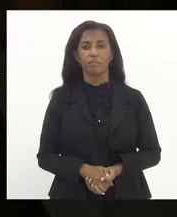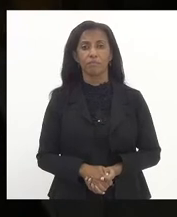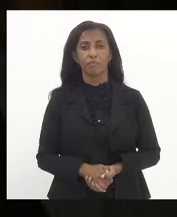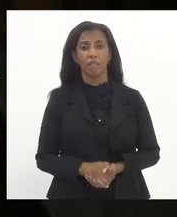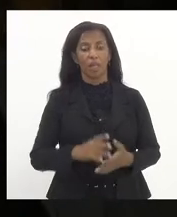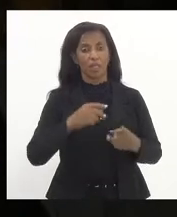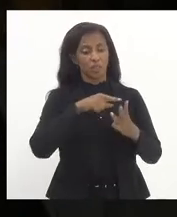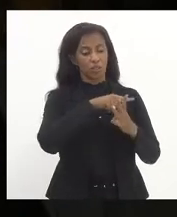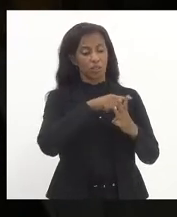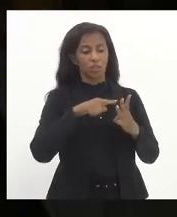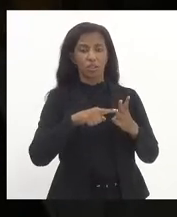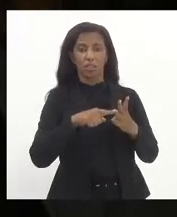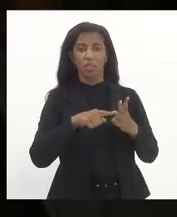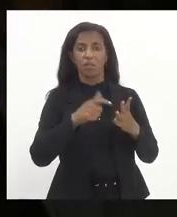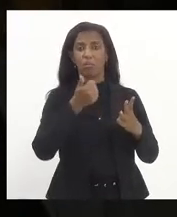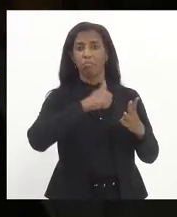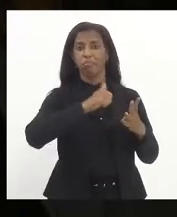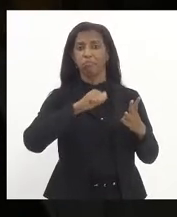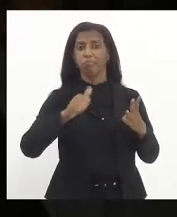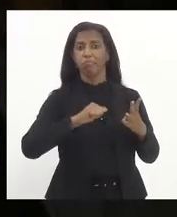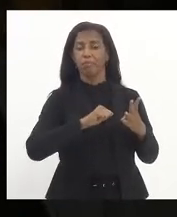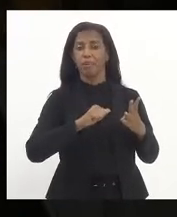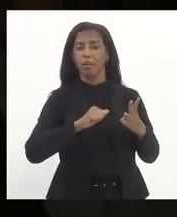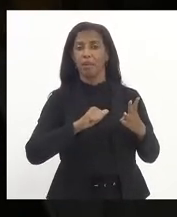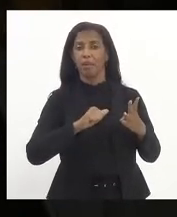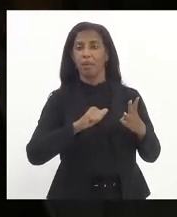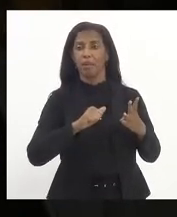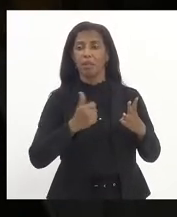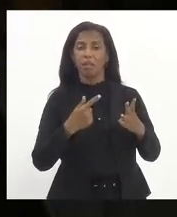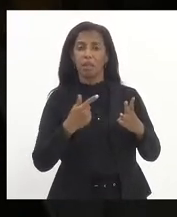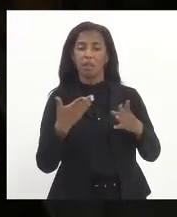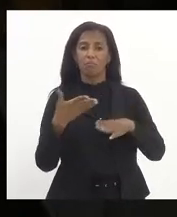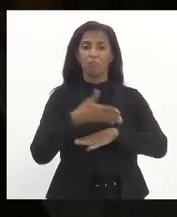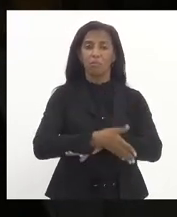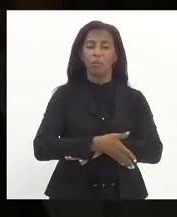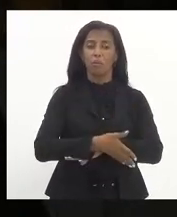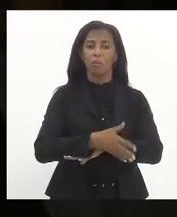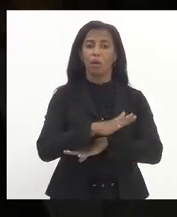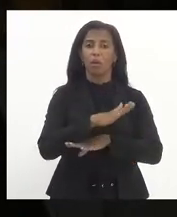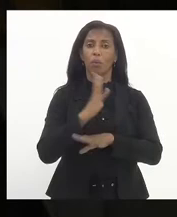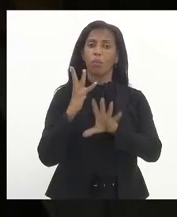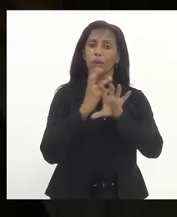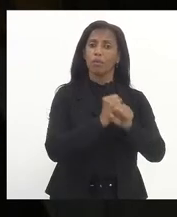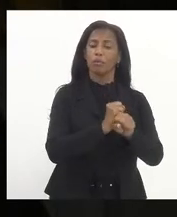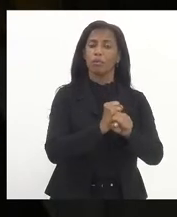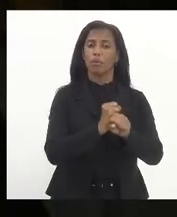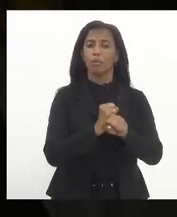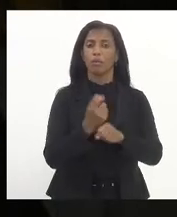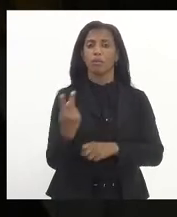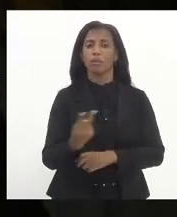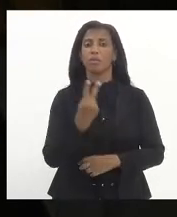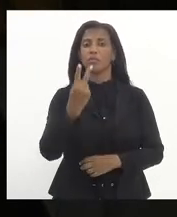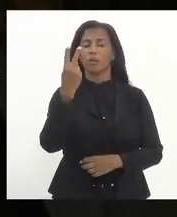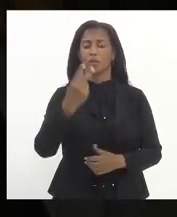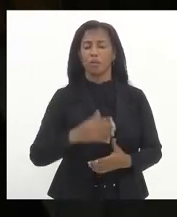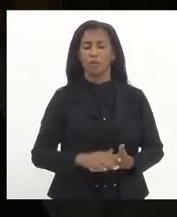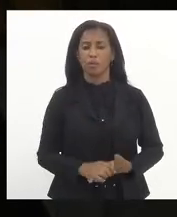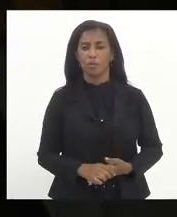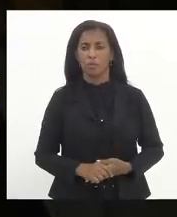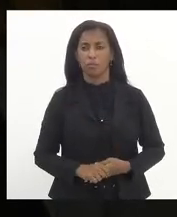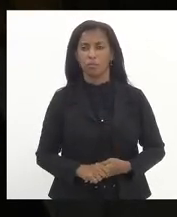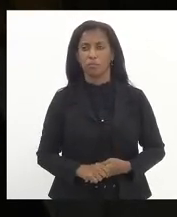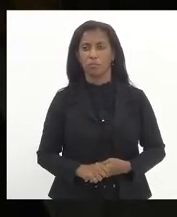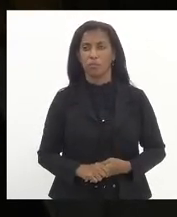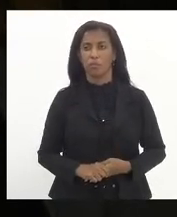três principais variáveis que interferem no cálculo desses valores. Quais sejam?